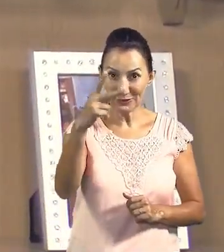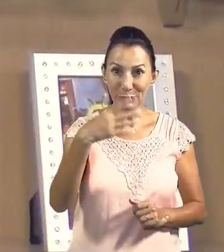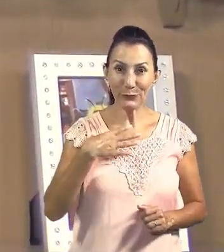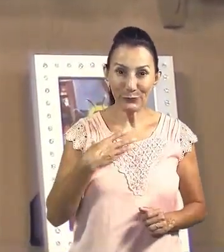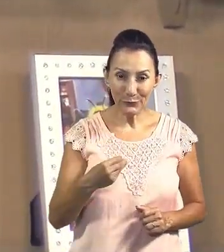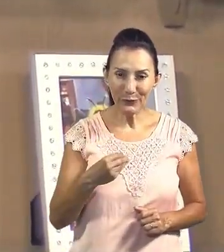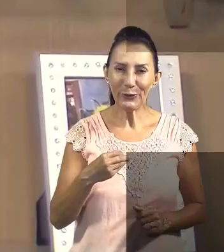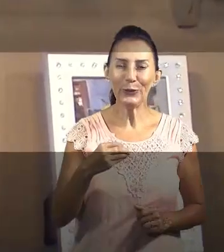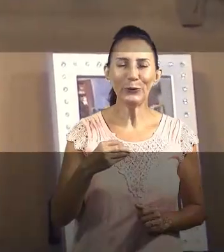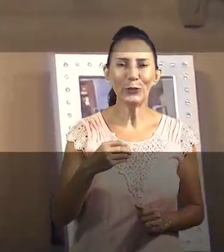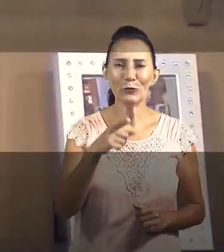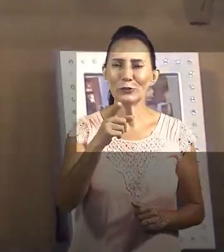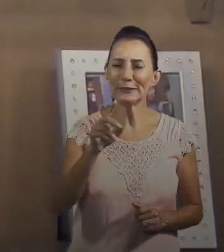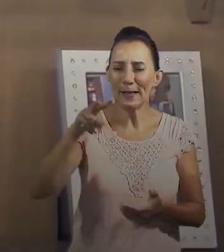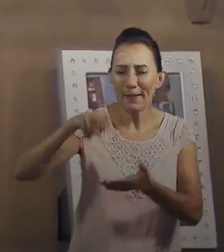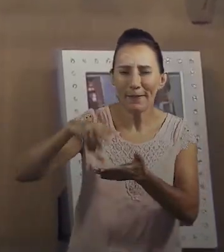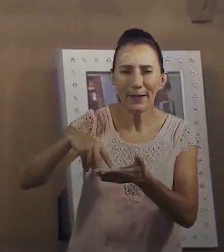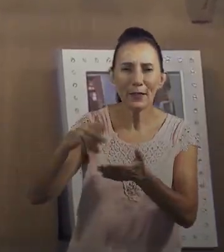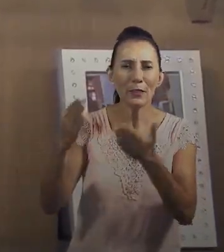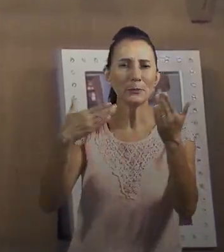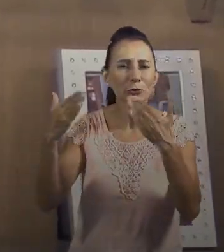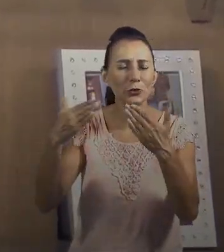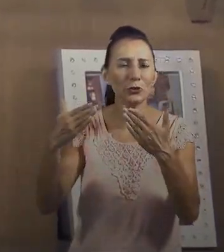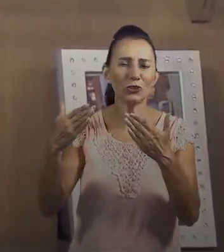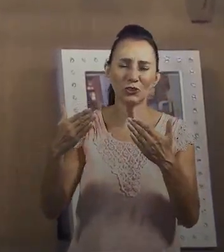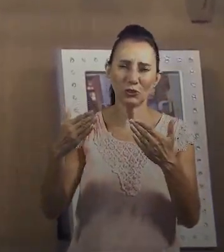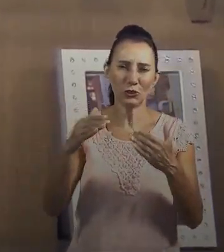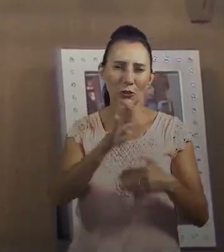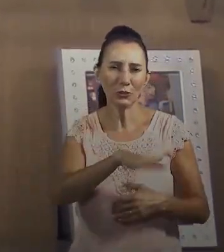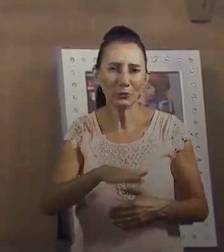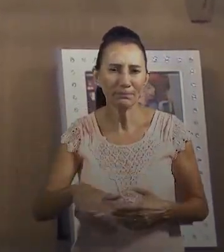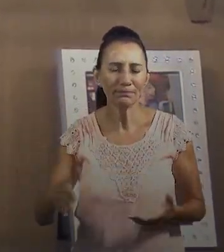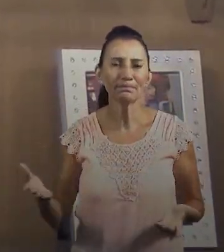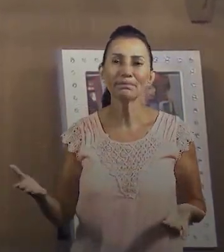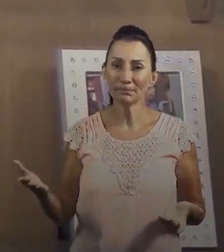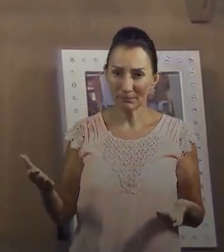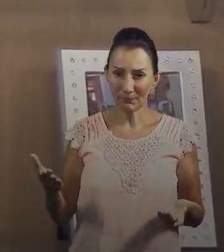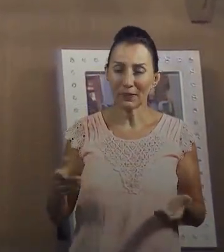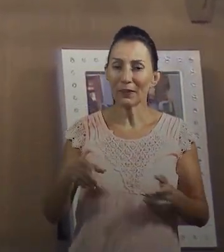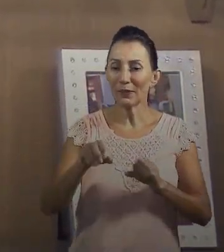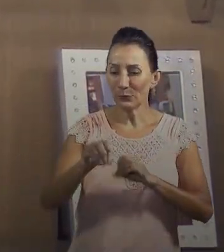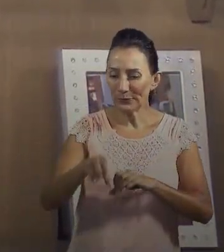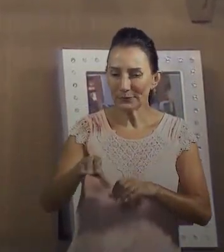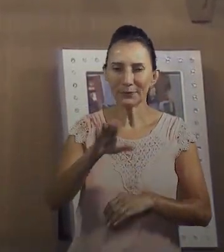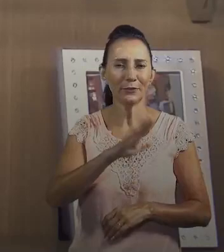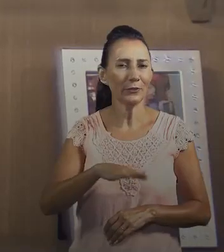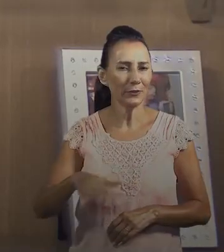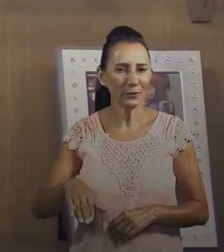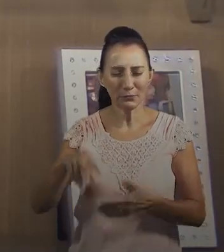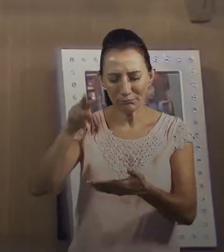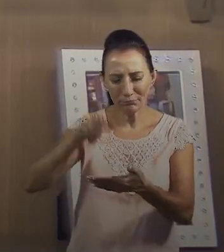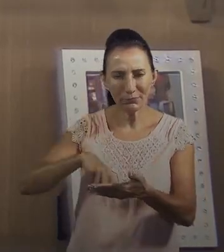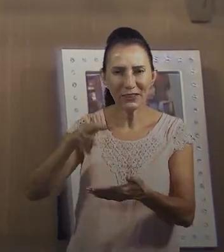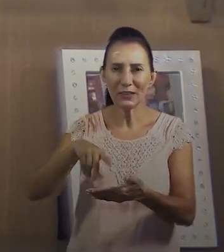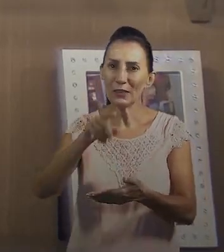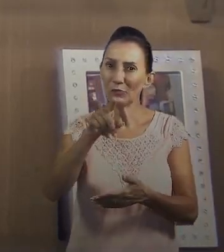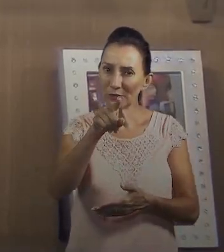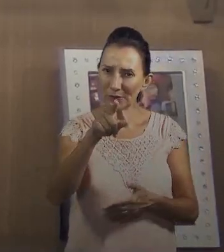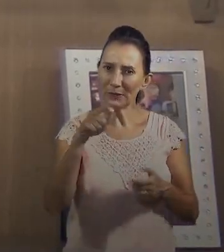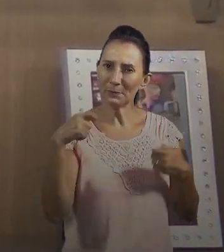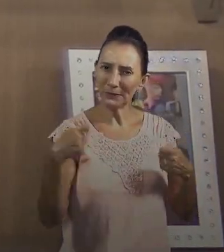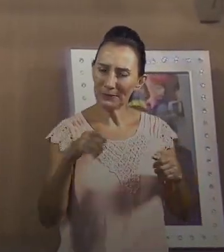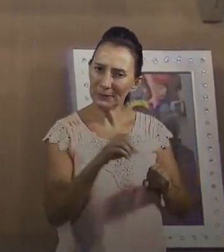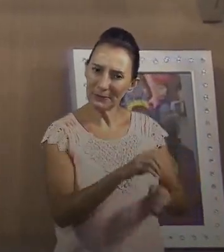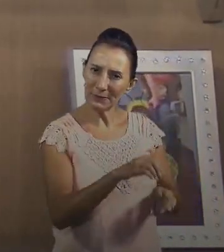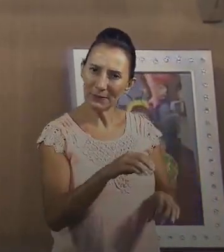filho dentro da psicologia infantil, da psicanálise infantil e da educação infantil. Sempre